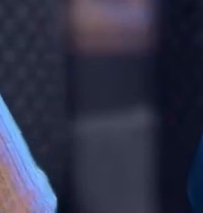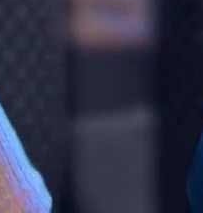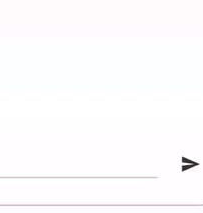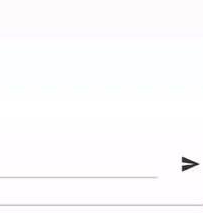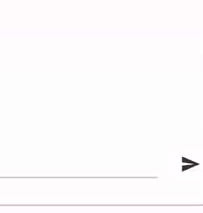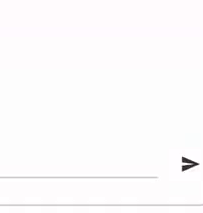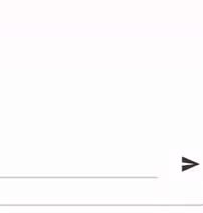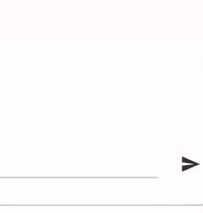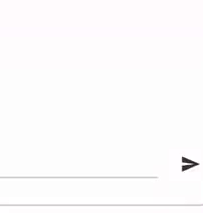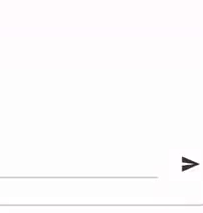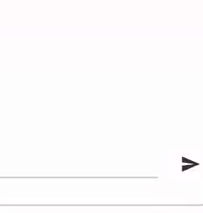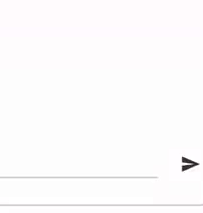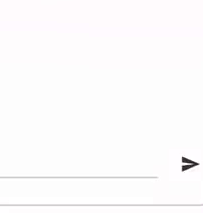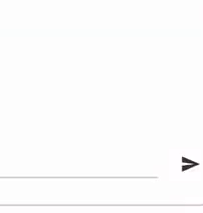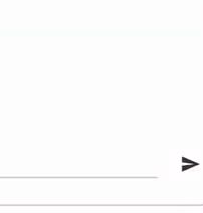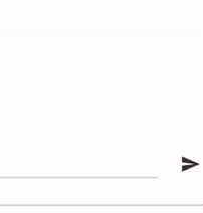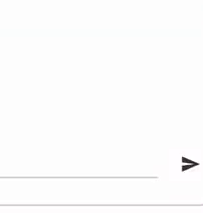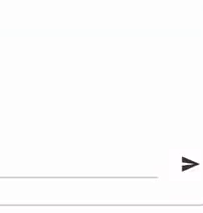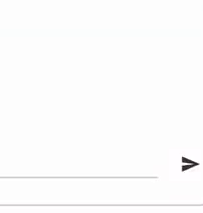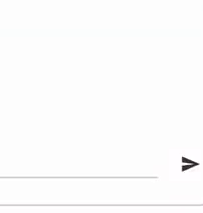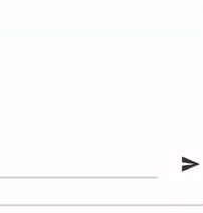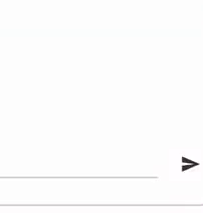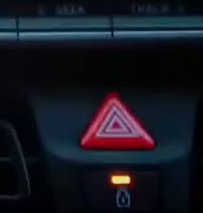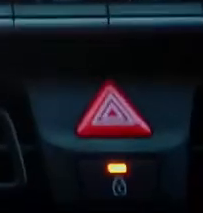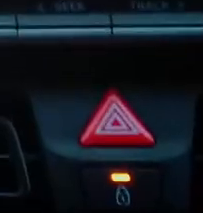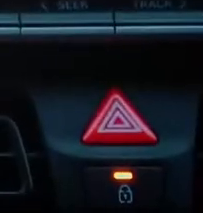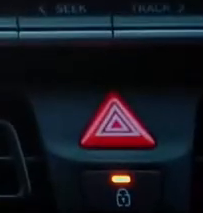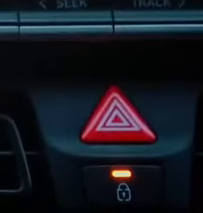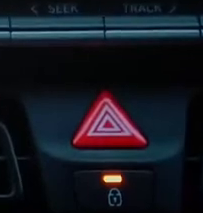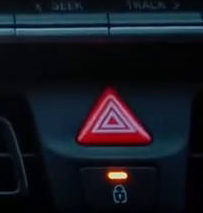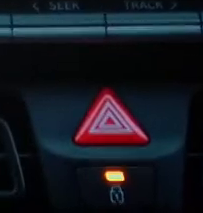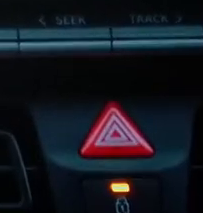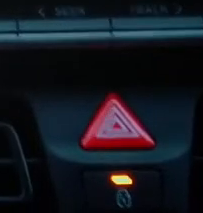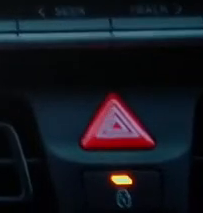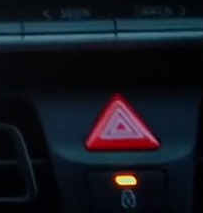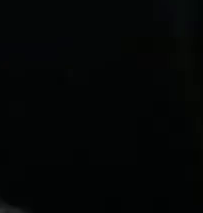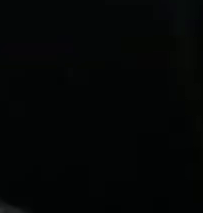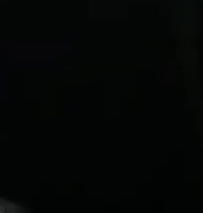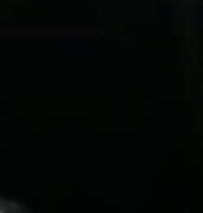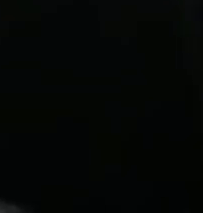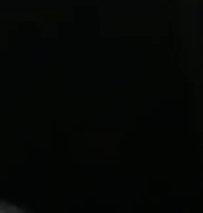expandindo as diferentes formas de contar e ouvir